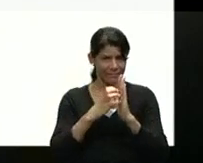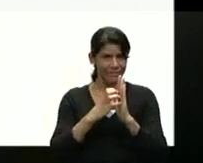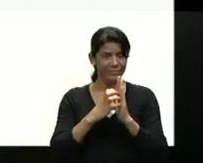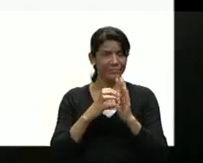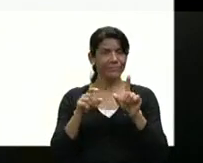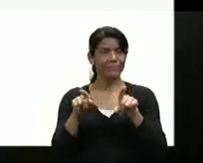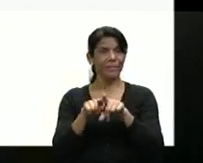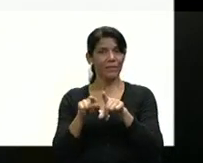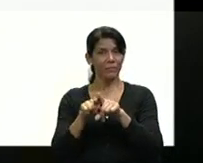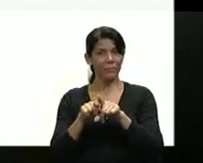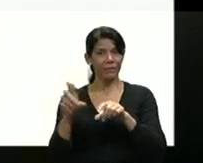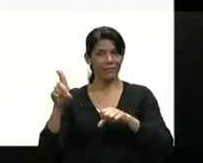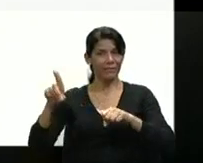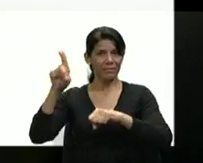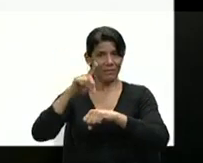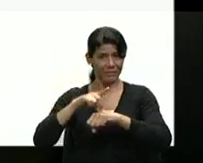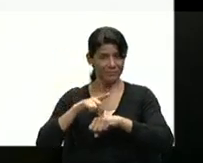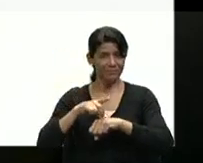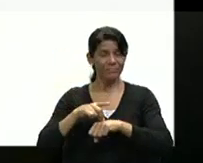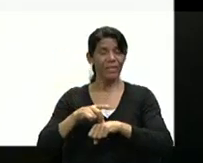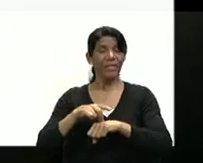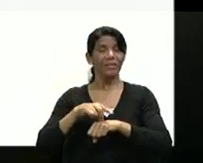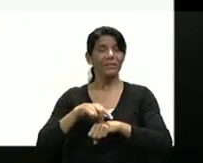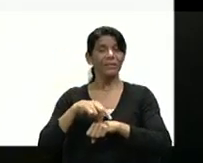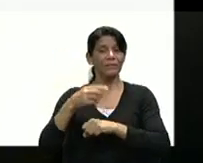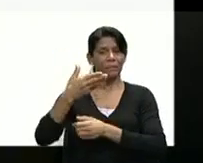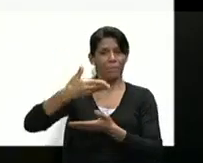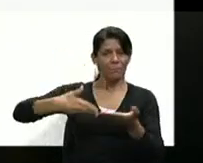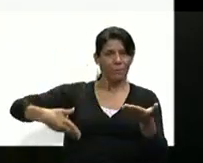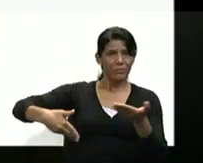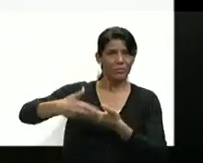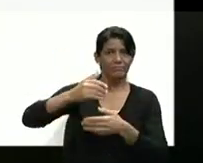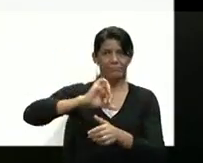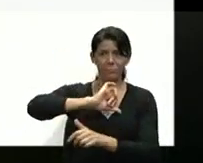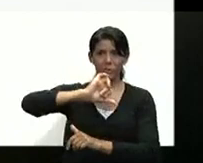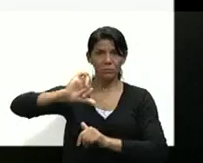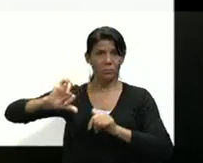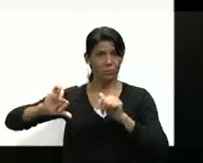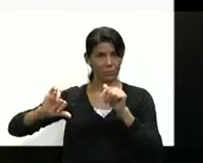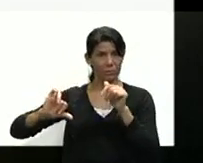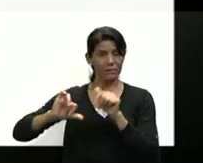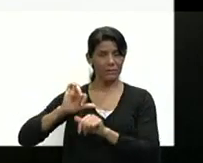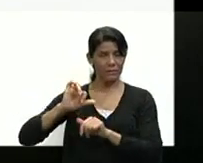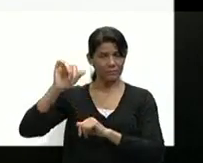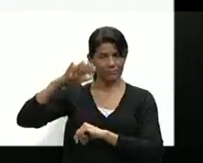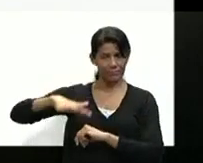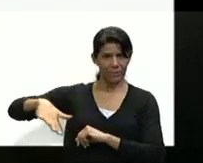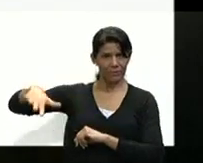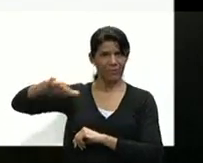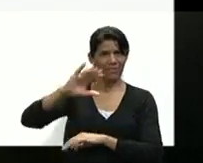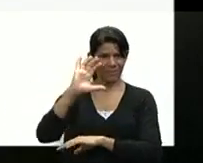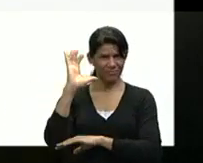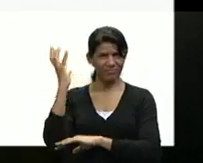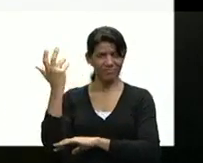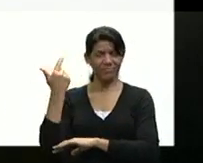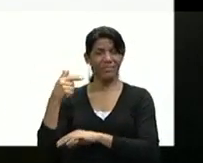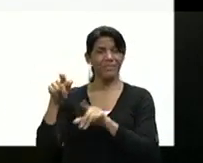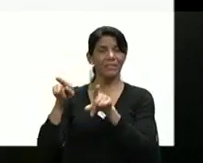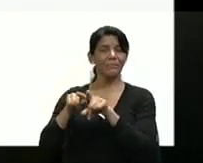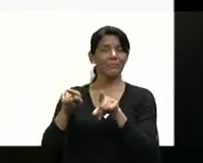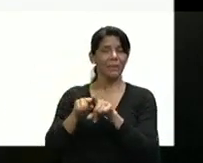processo de urbanização, se dá esse processo de alterações ambientais, se